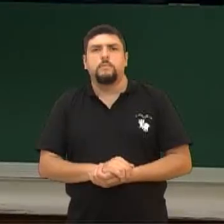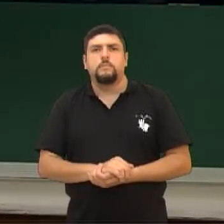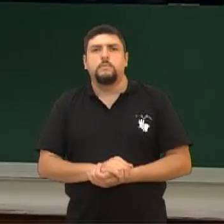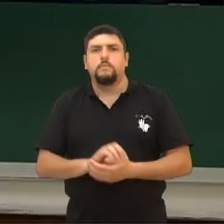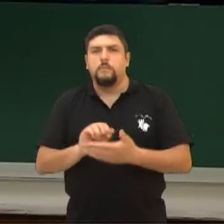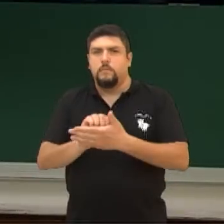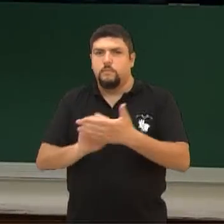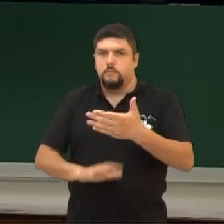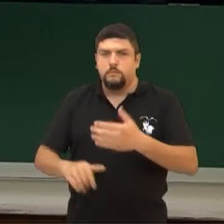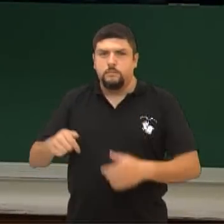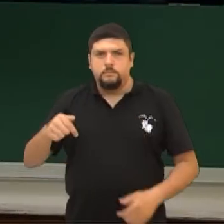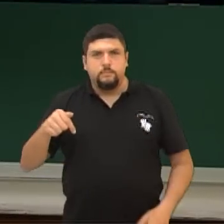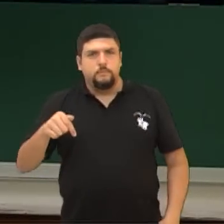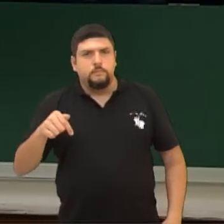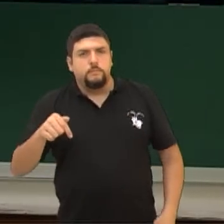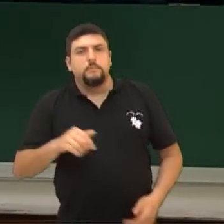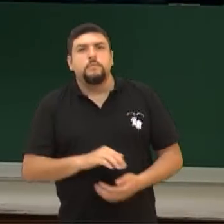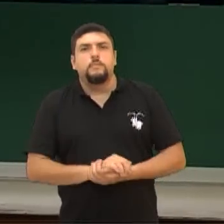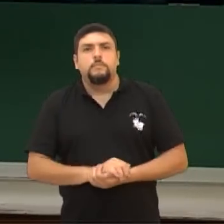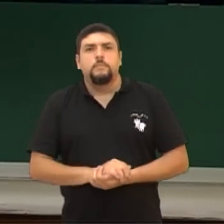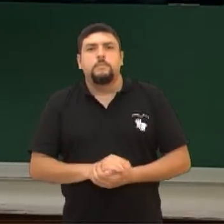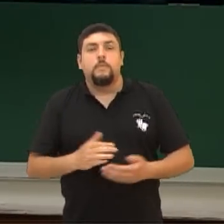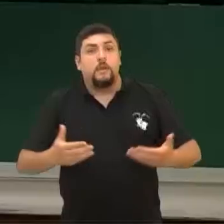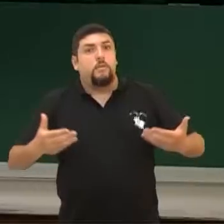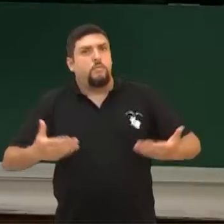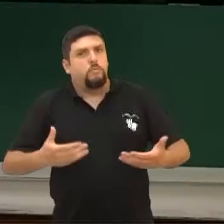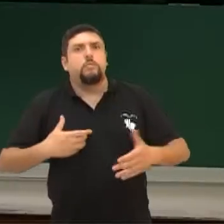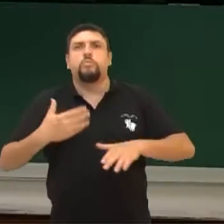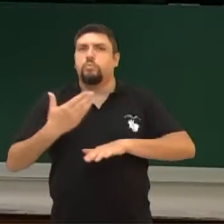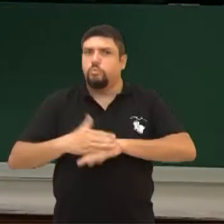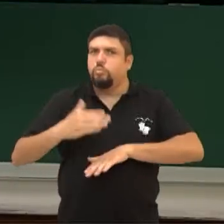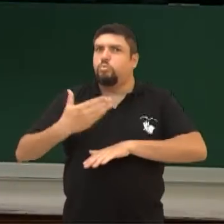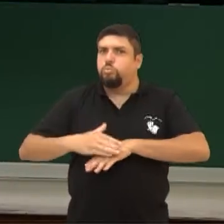Atividade 7. Nossa, professora, hoje um monte.